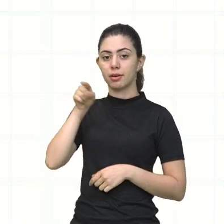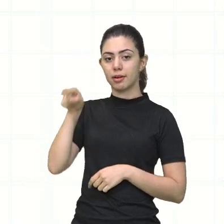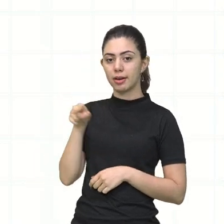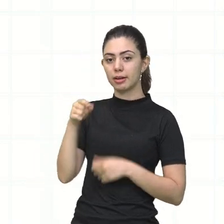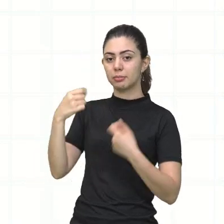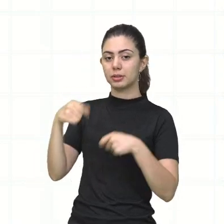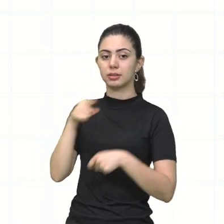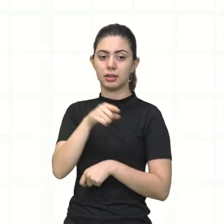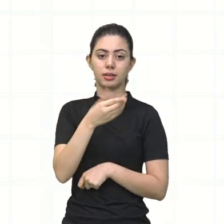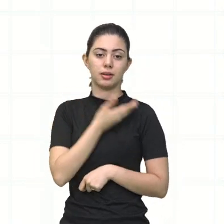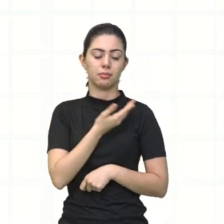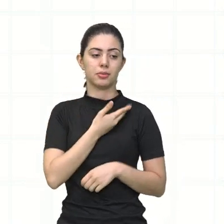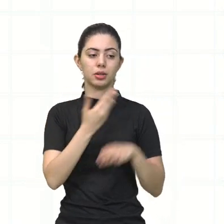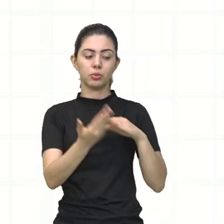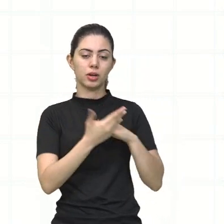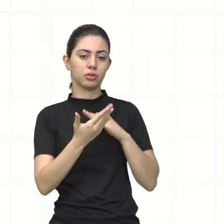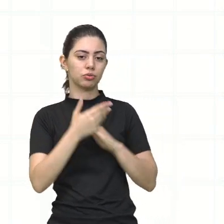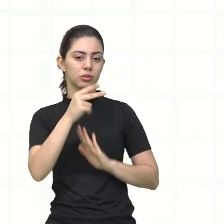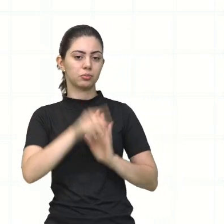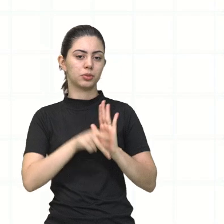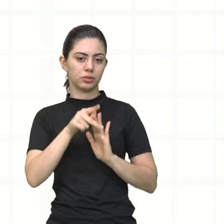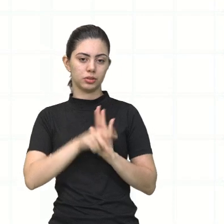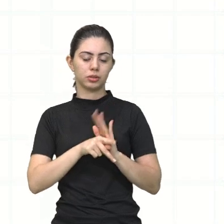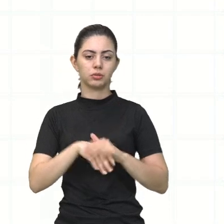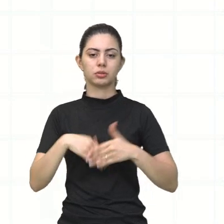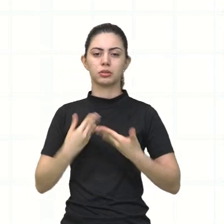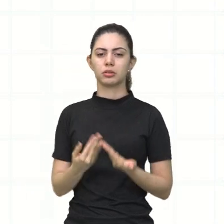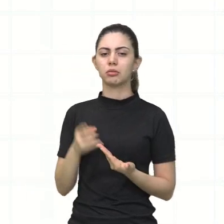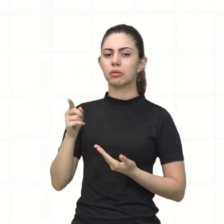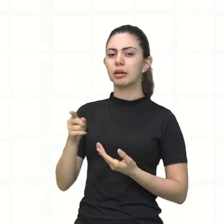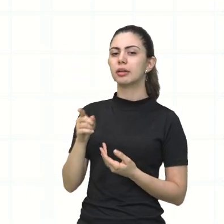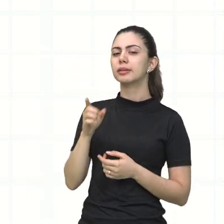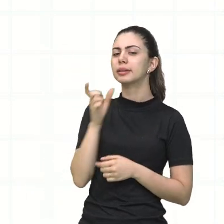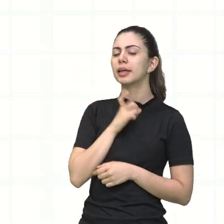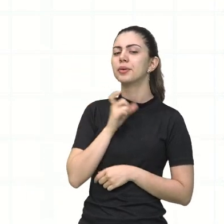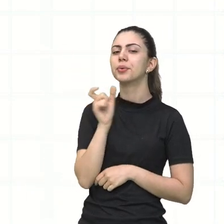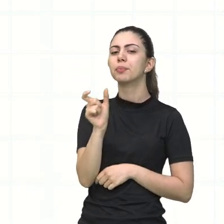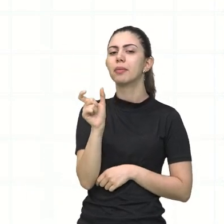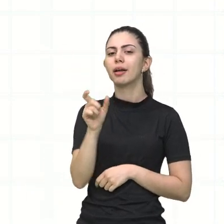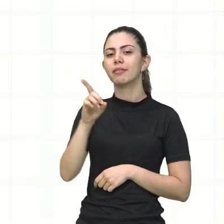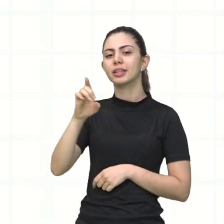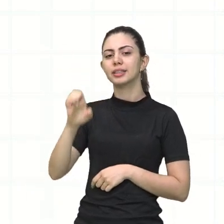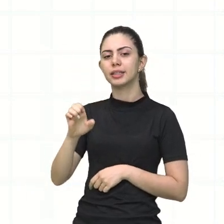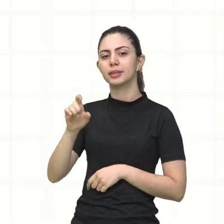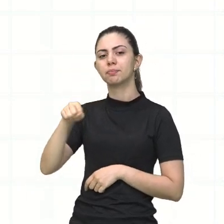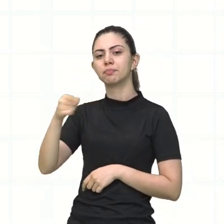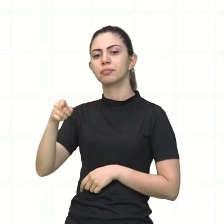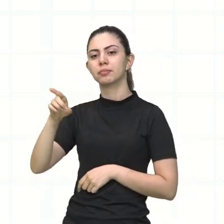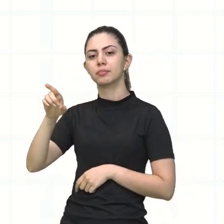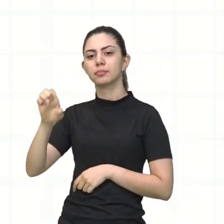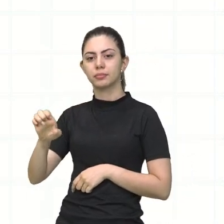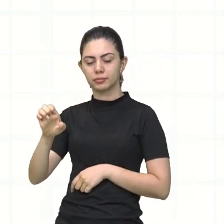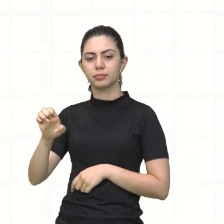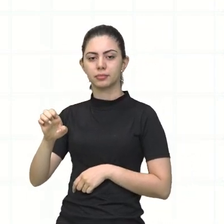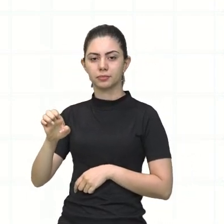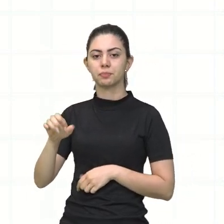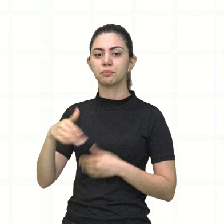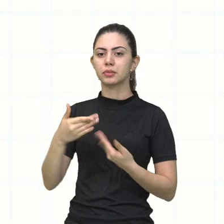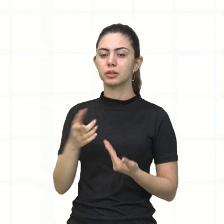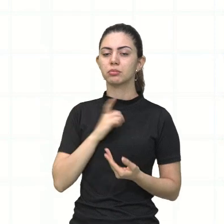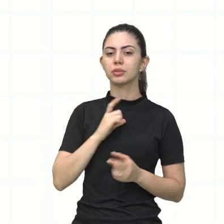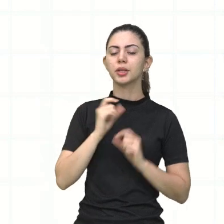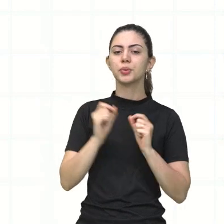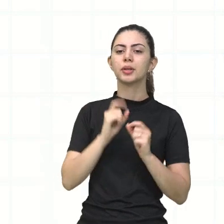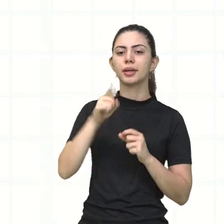pergunta de que ela depende. Olha o de que é preposição aqui. Ela depende, oração principal, quem depende,